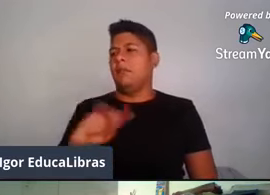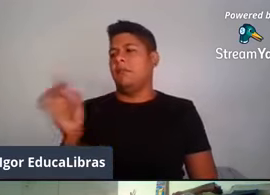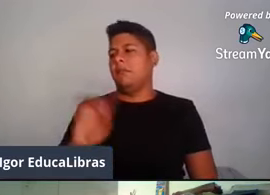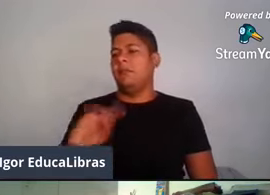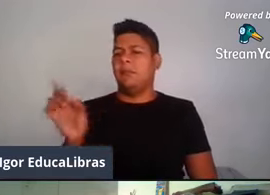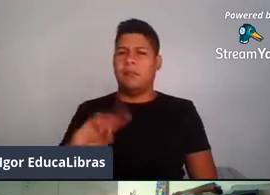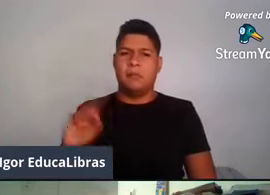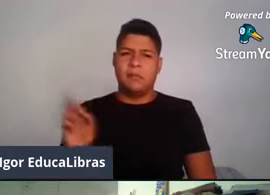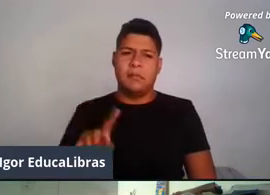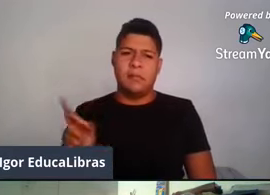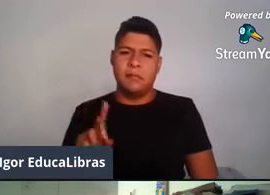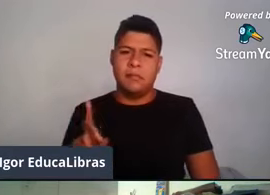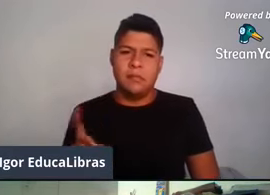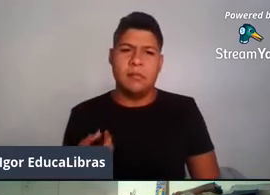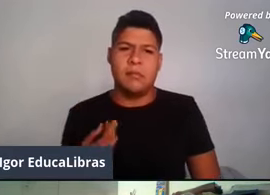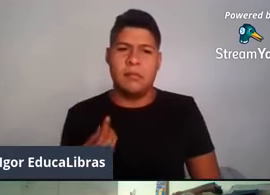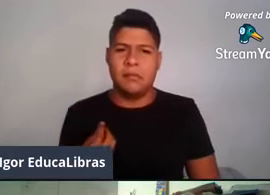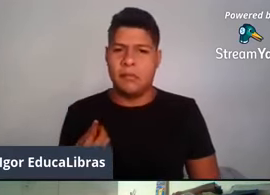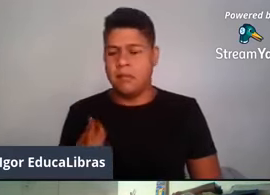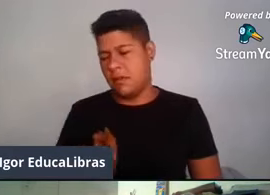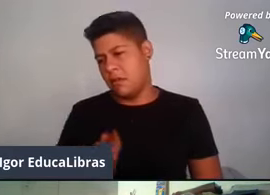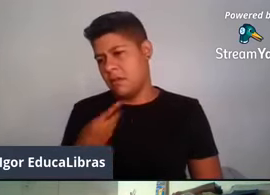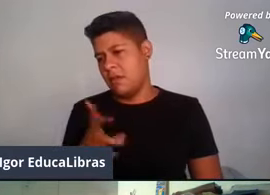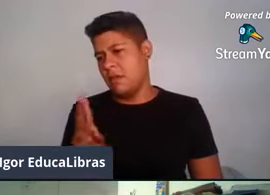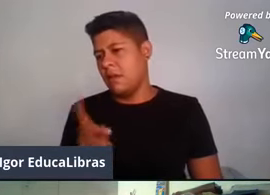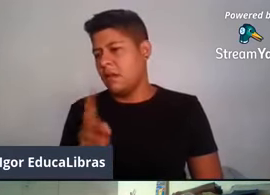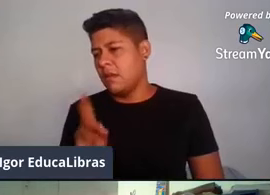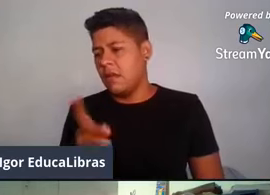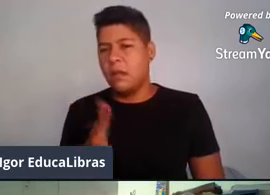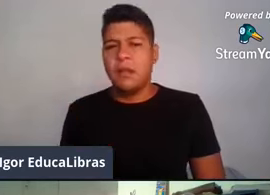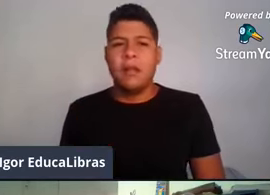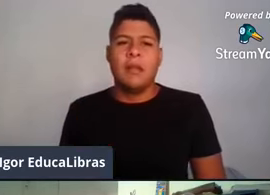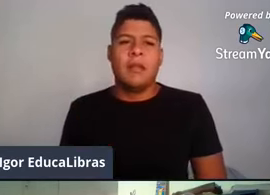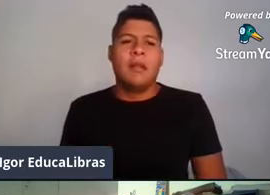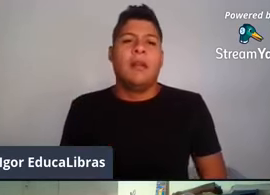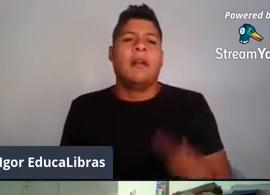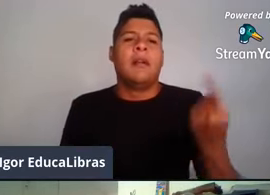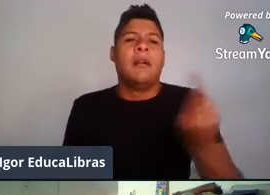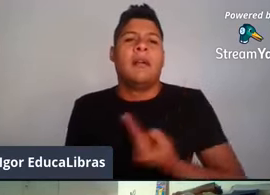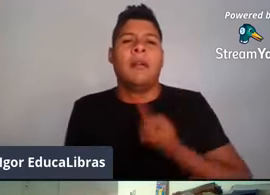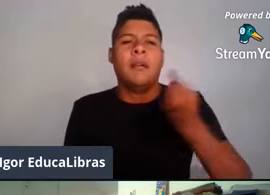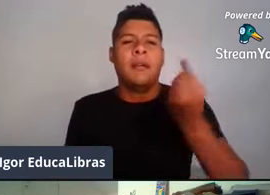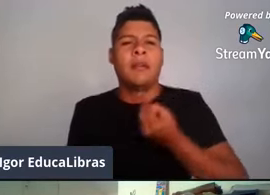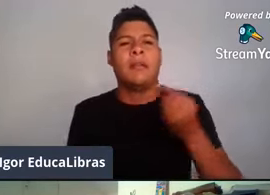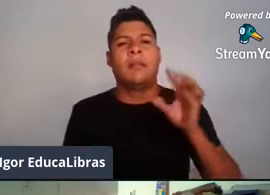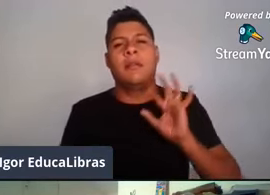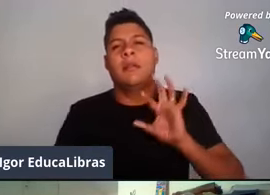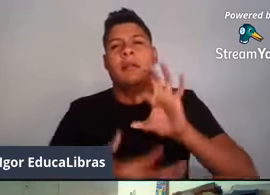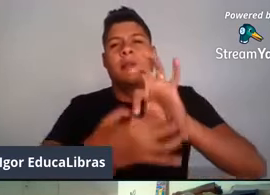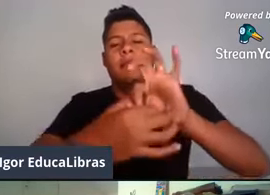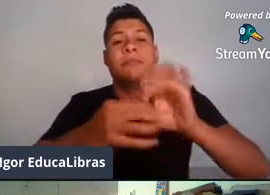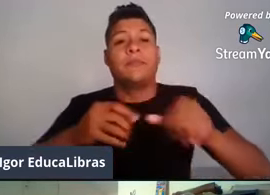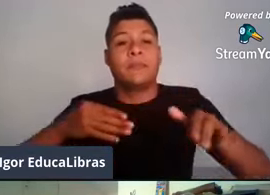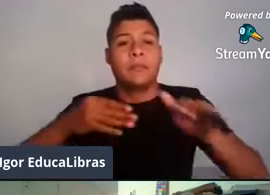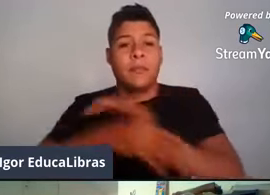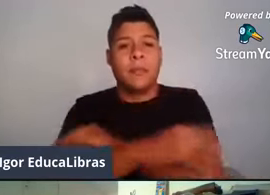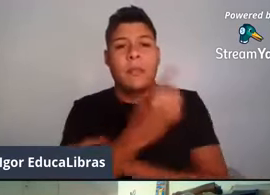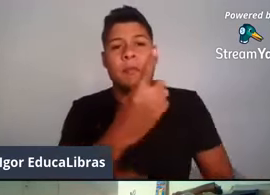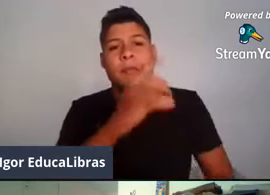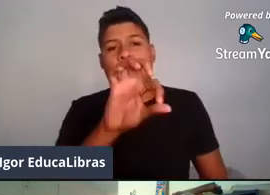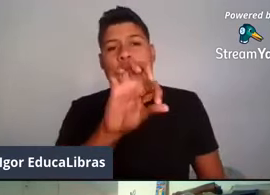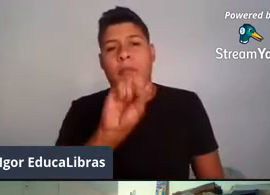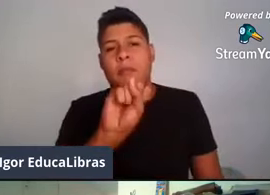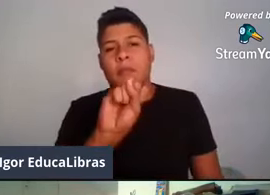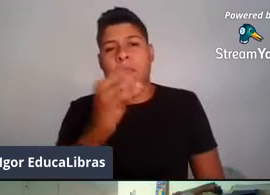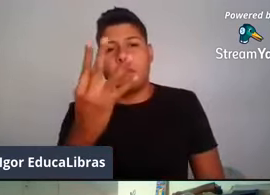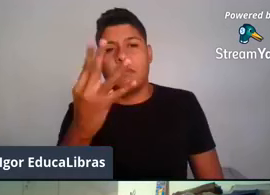Você foi meu veterano. Nós somos contemporâneos. Eu entrei em 84, me